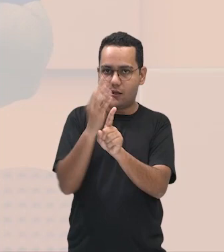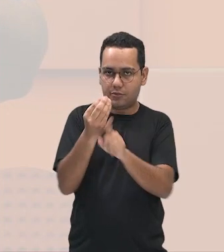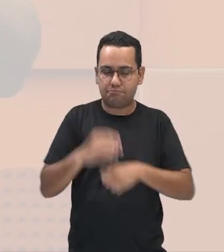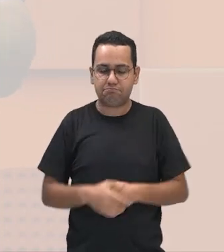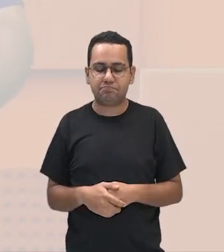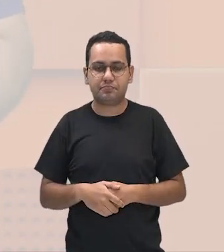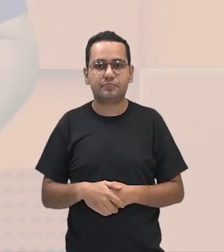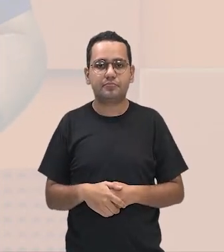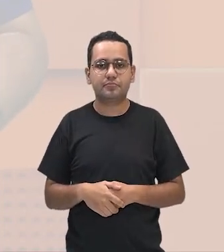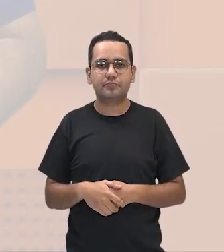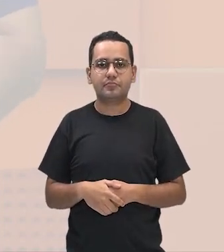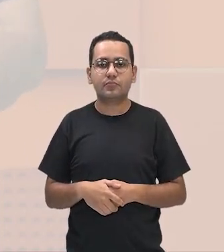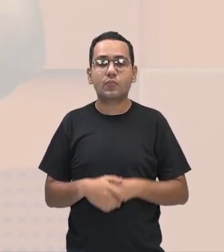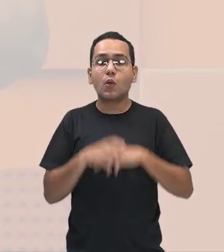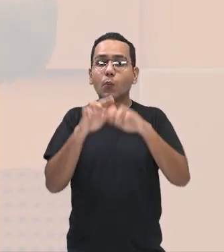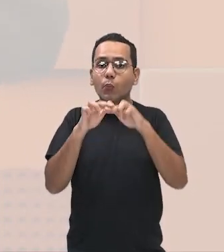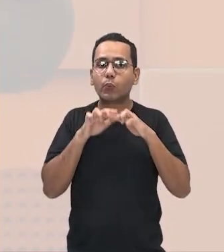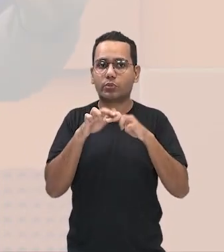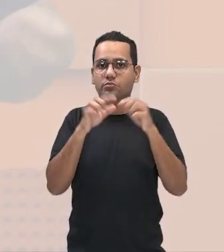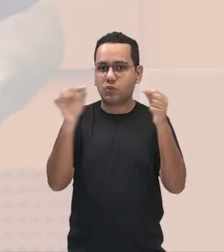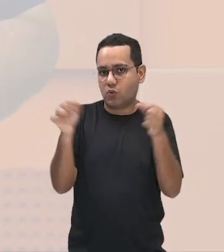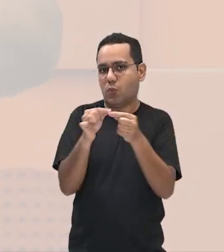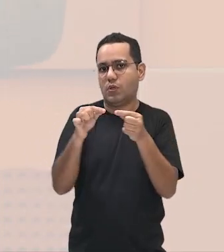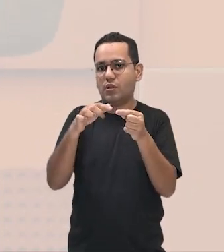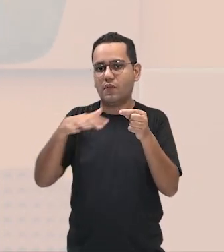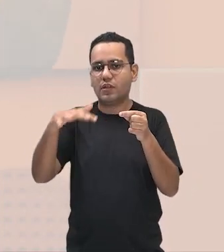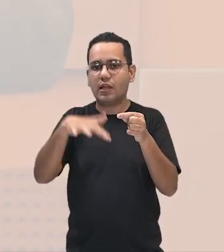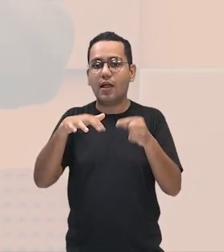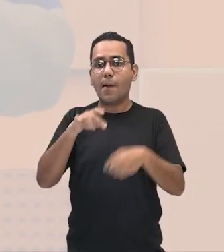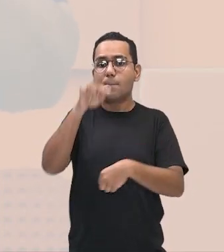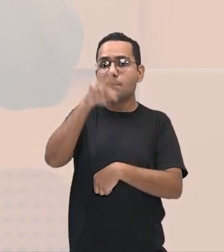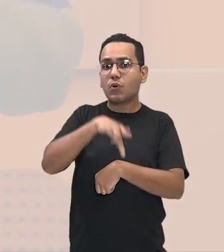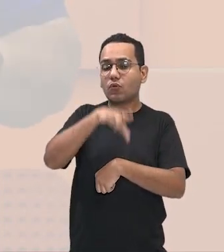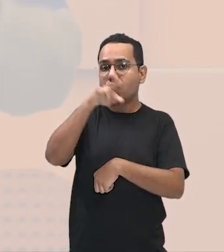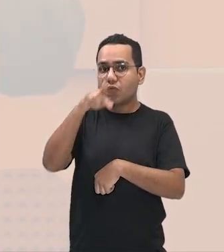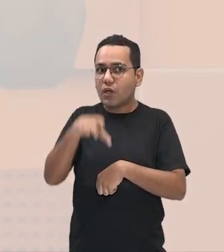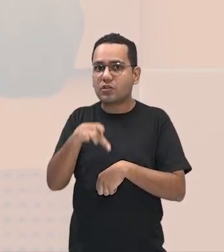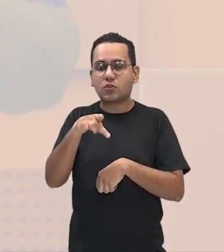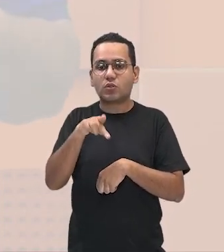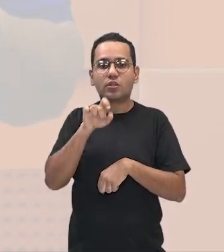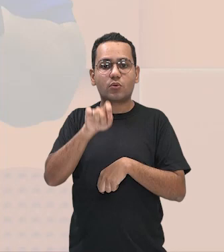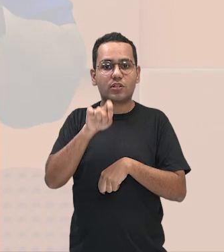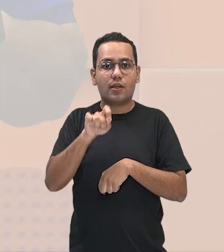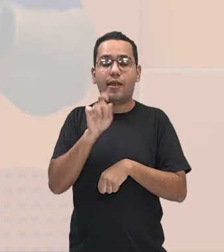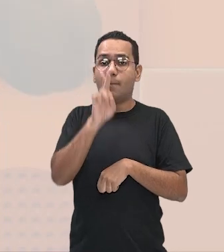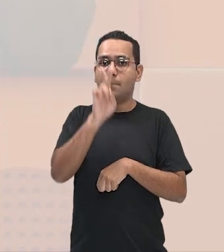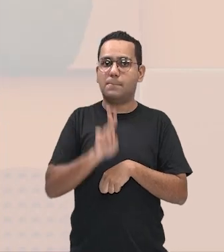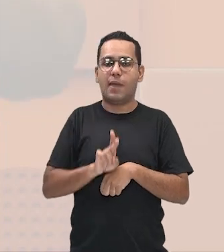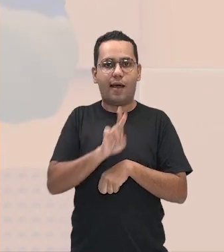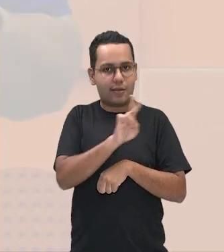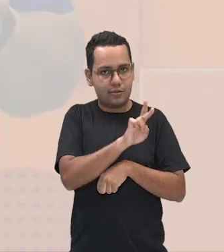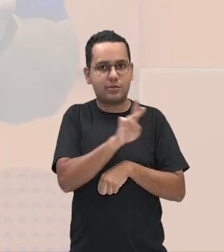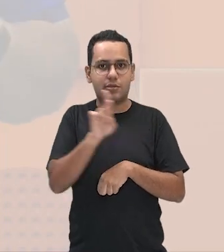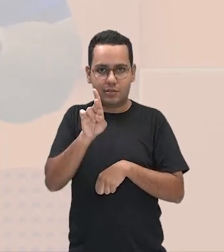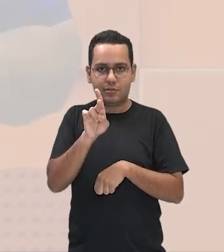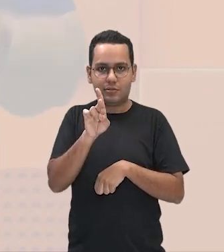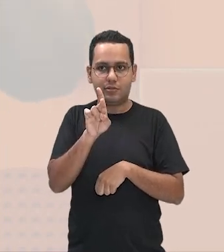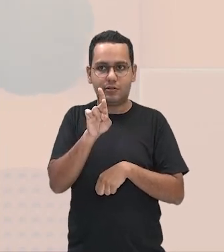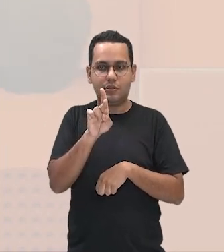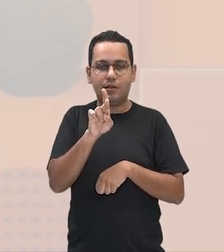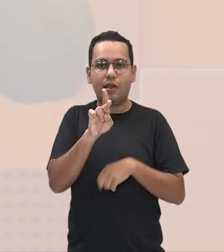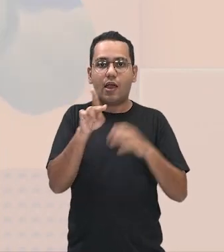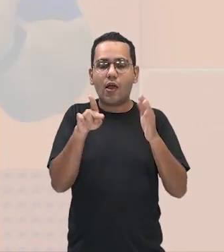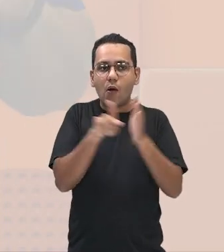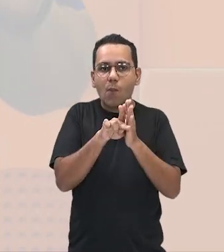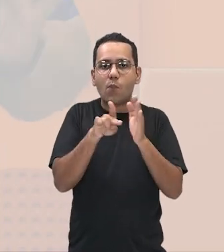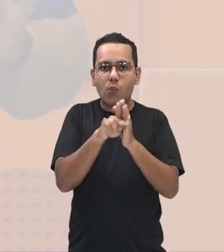ali ligadas também, né, aos primeiros professores que eram, inclusive, padres, eram membros da igreja.